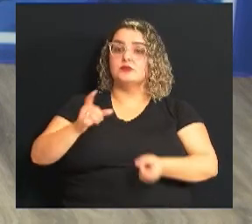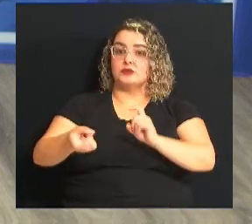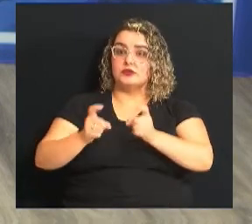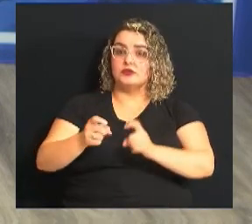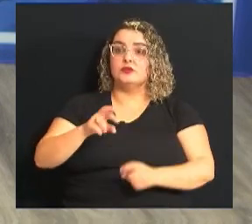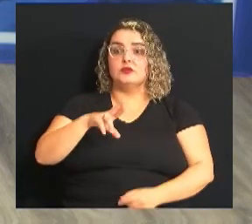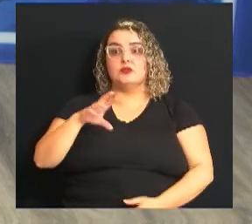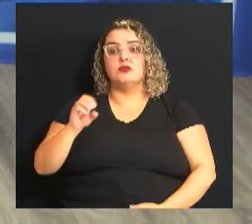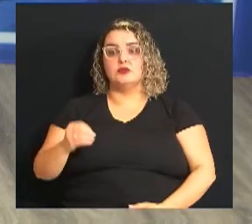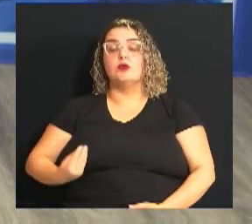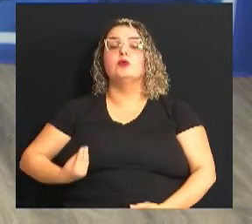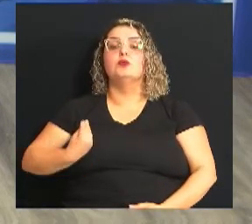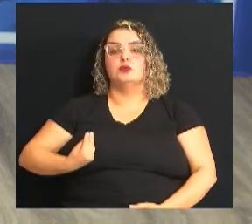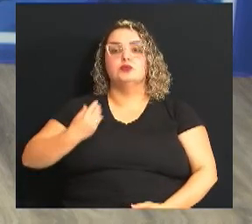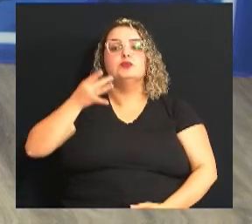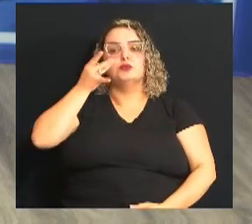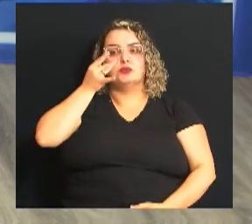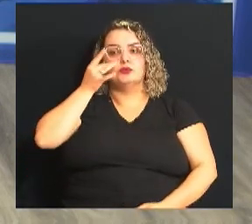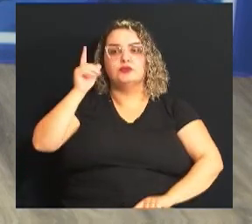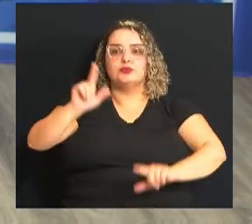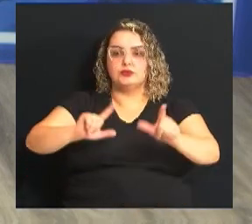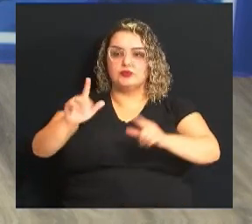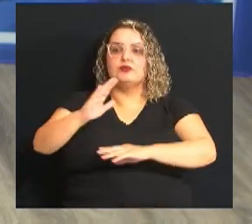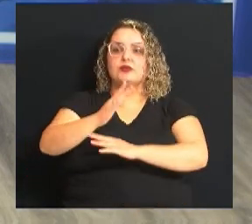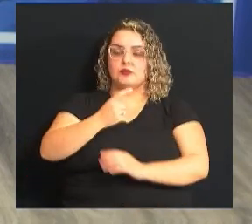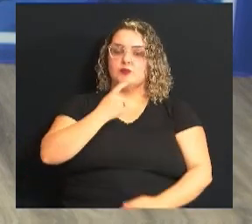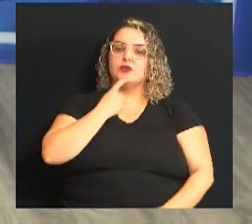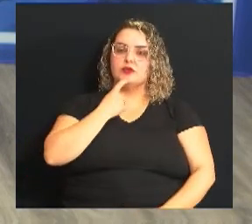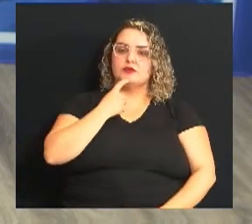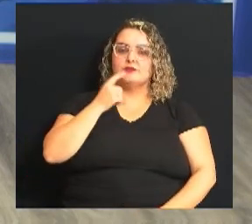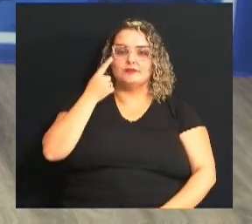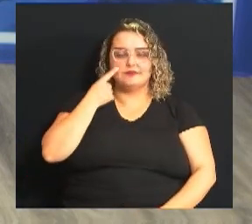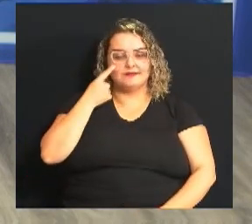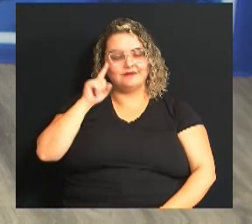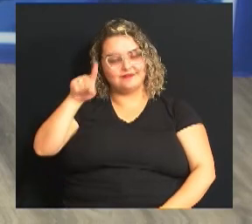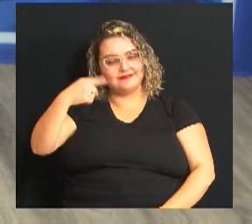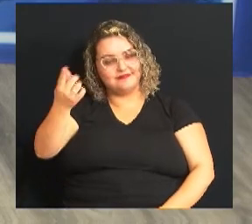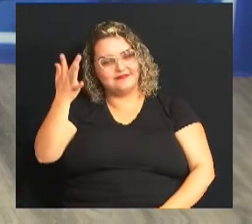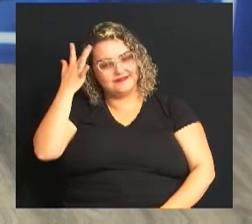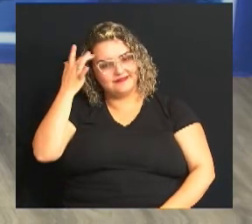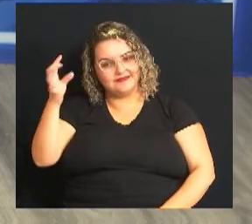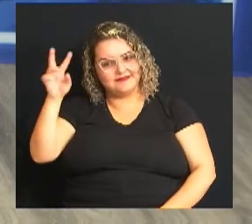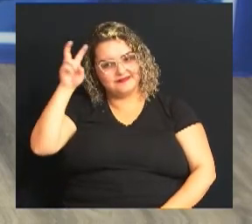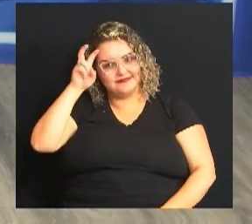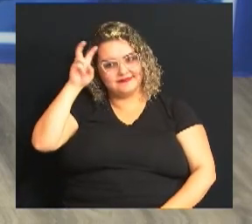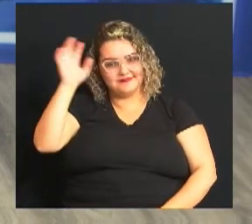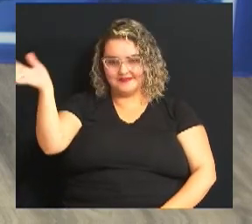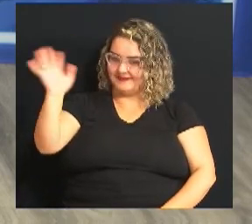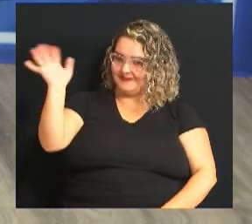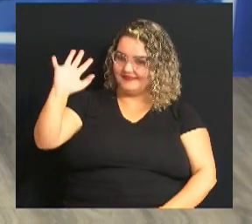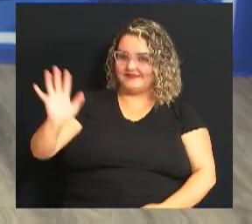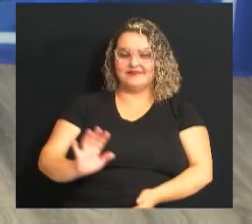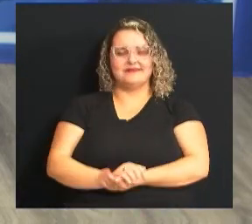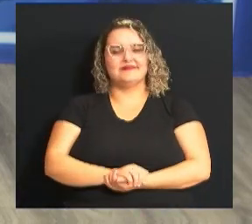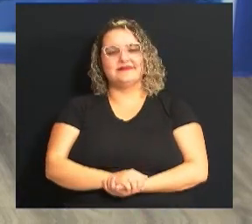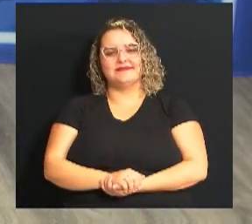com transmissão ao vivo da TV Câmara Campinas e nos vemos amanhã na quinta-feira. Até lá. Tchau, tchau.